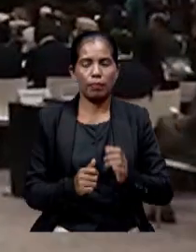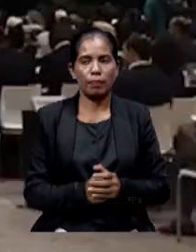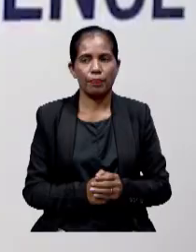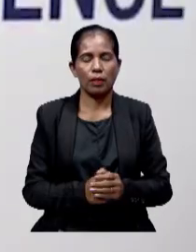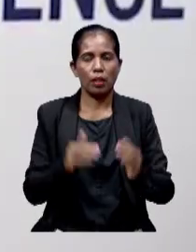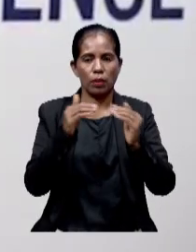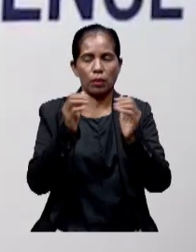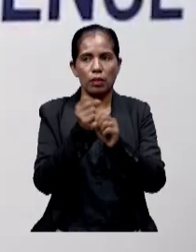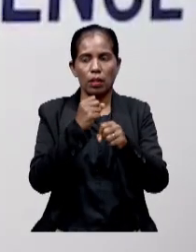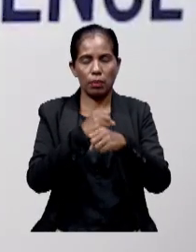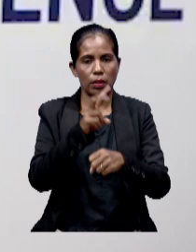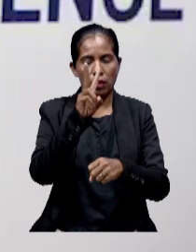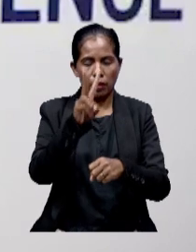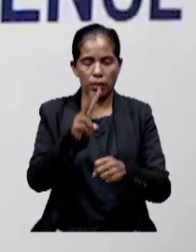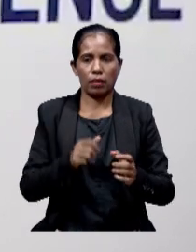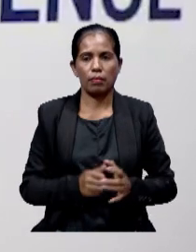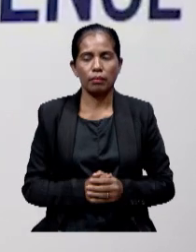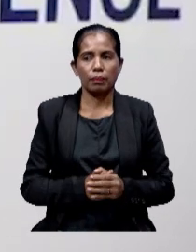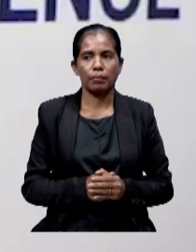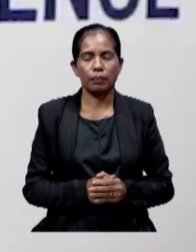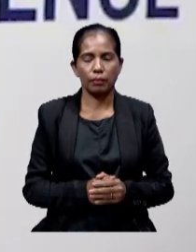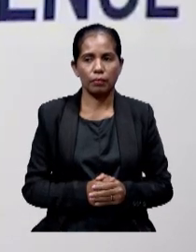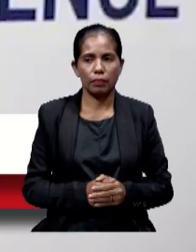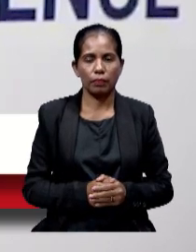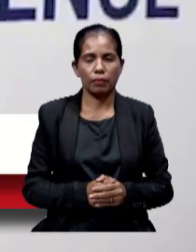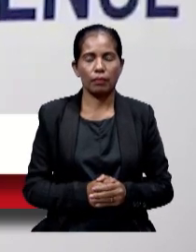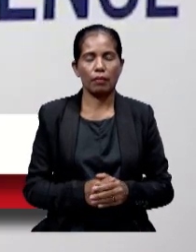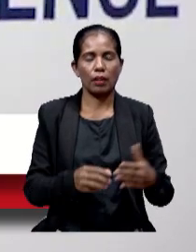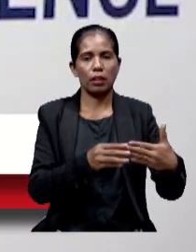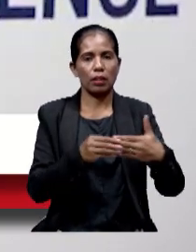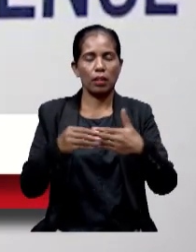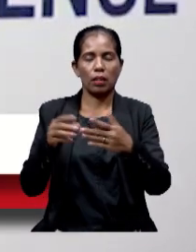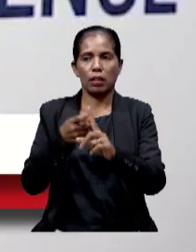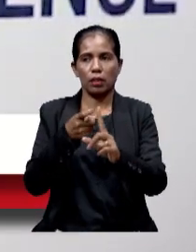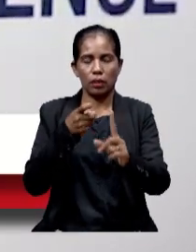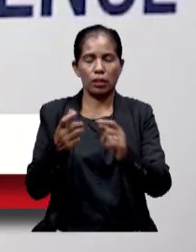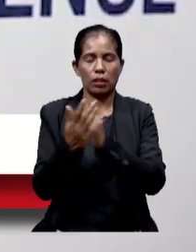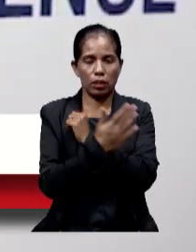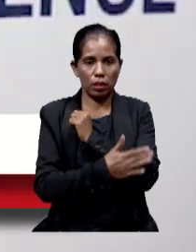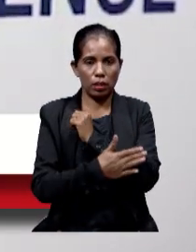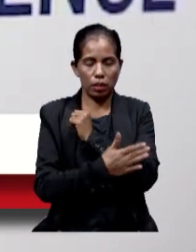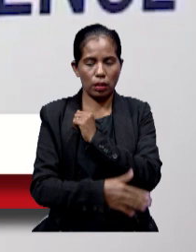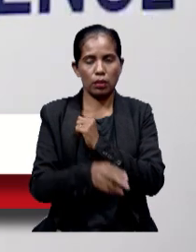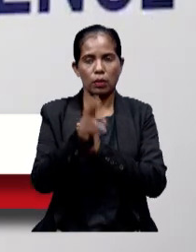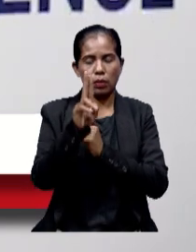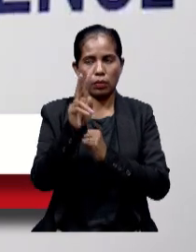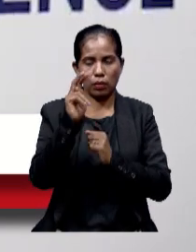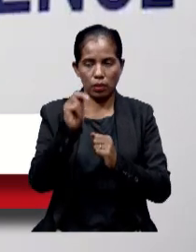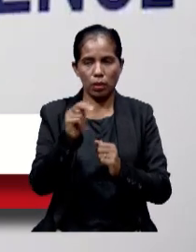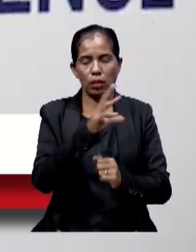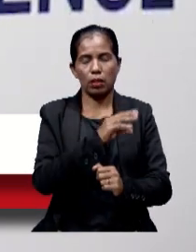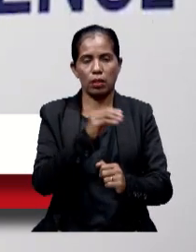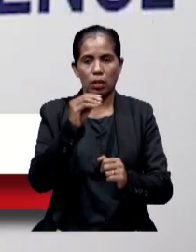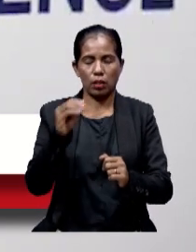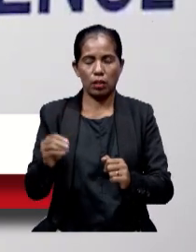conferência na Hala Guadalarua, na Bema que organiza a Rússia, Nações Unidas, a República de Portugal,